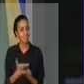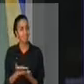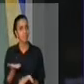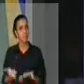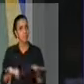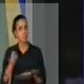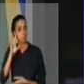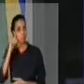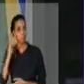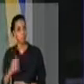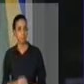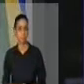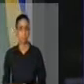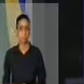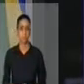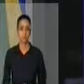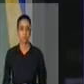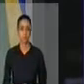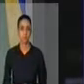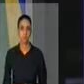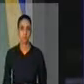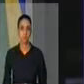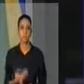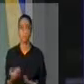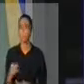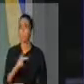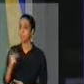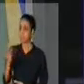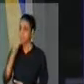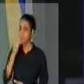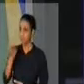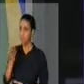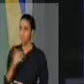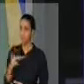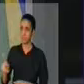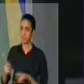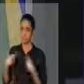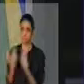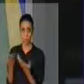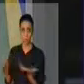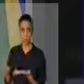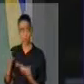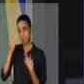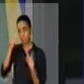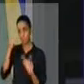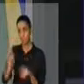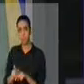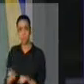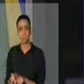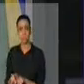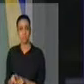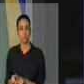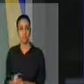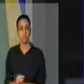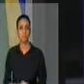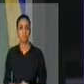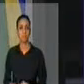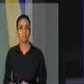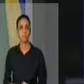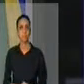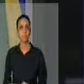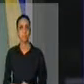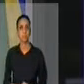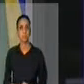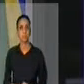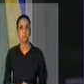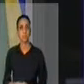nós agradecemos aí Vossa Excelência presidir essa sessão e, com certeza, levar ao Brasil